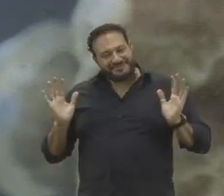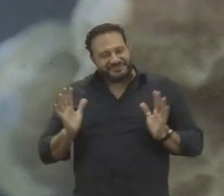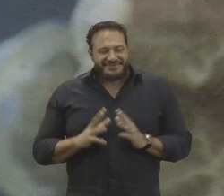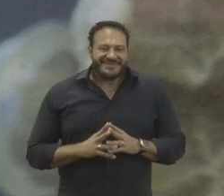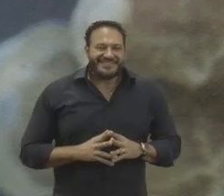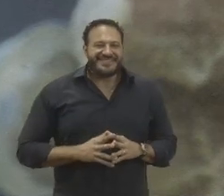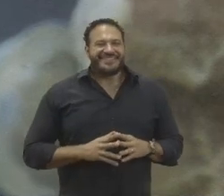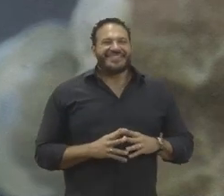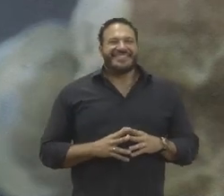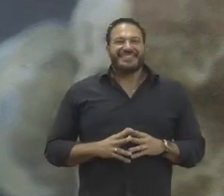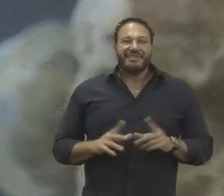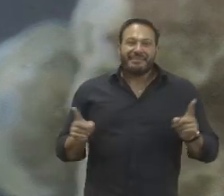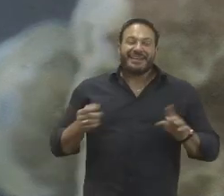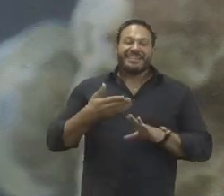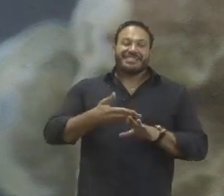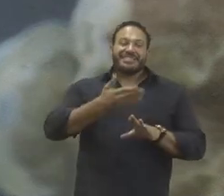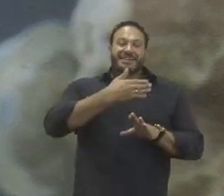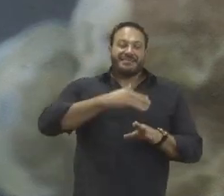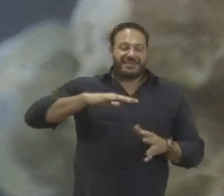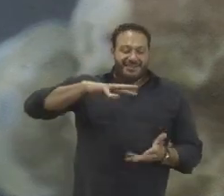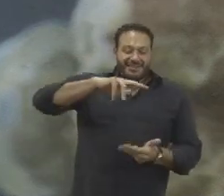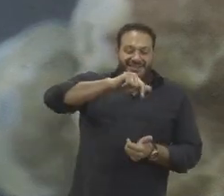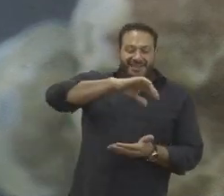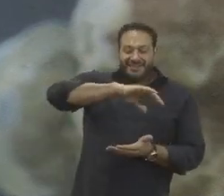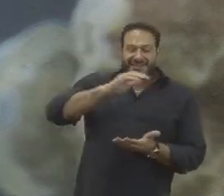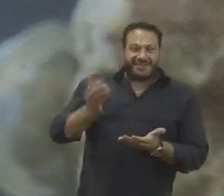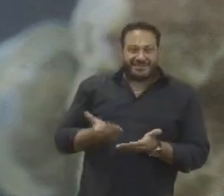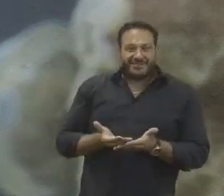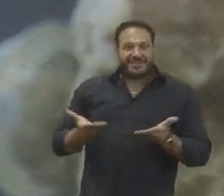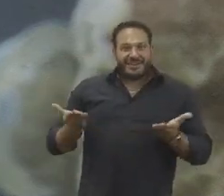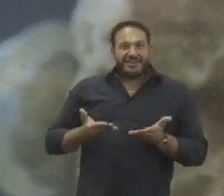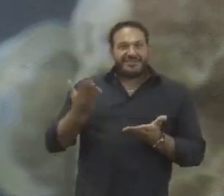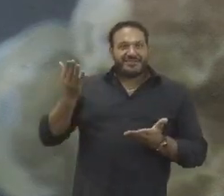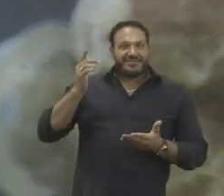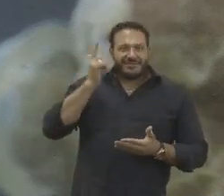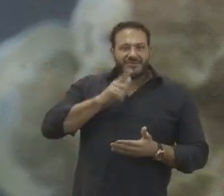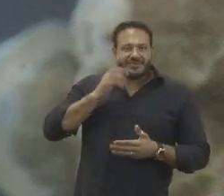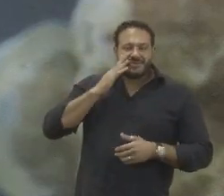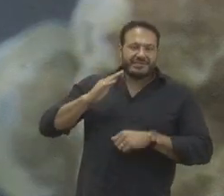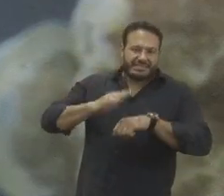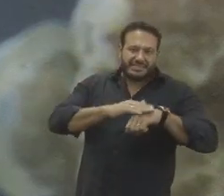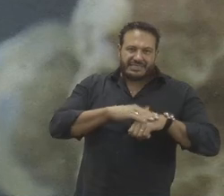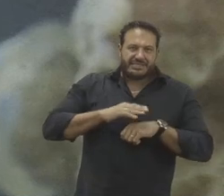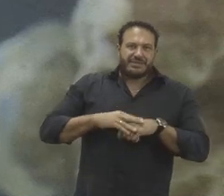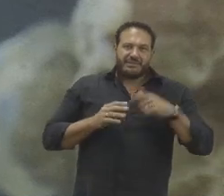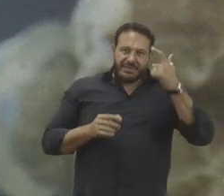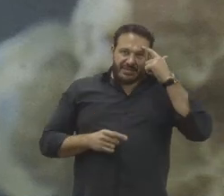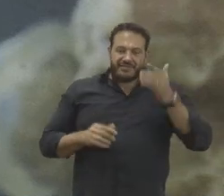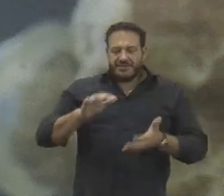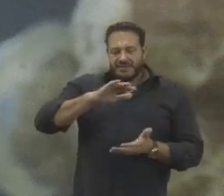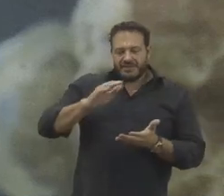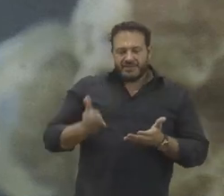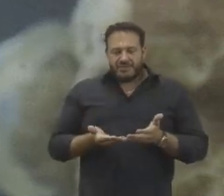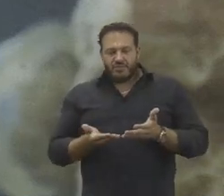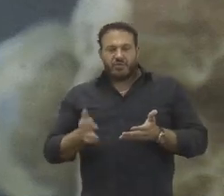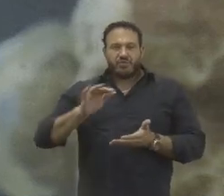eh naquela época a terra era Redonda né E eles conseguiam eles pensavam em ir pro outro lado e tanto que acharam